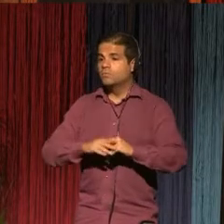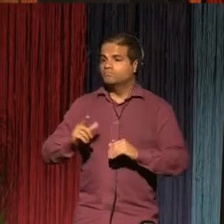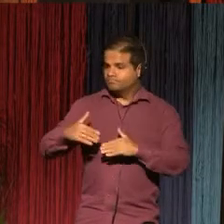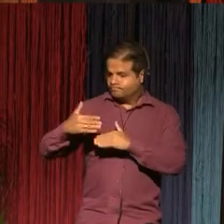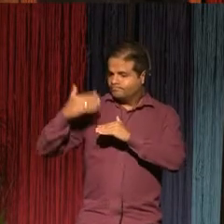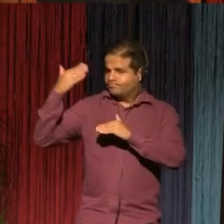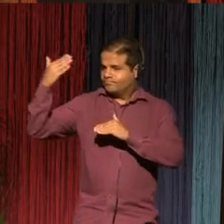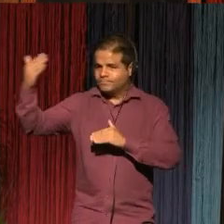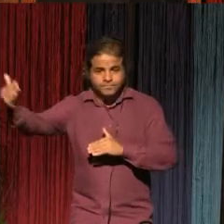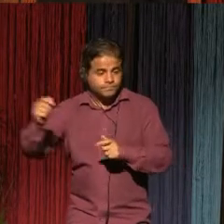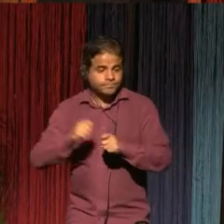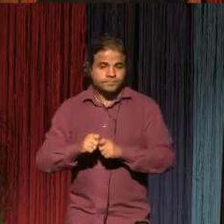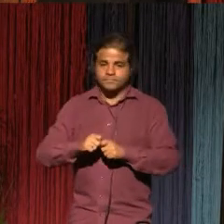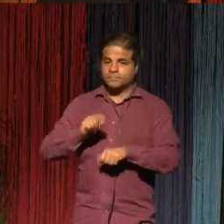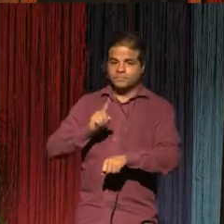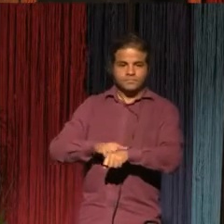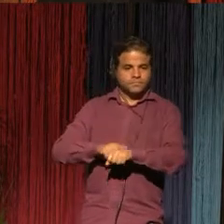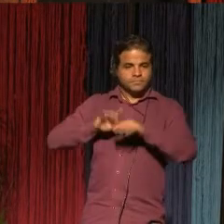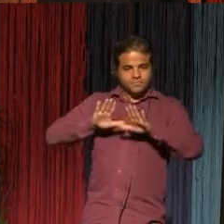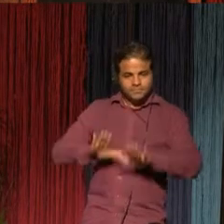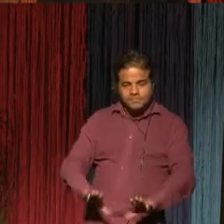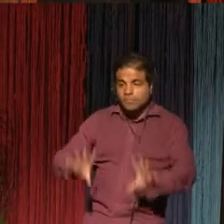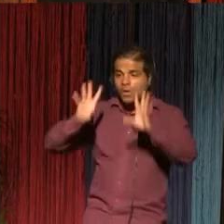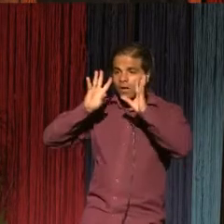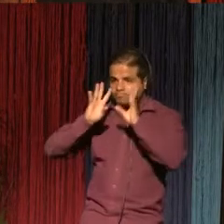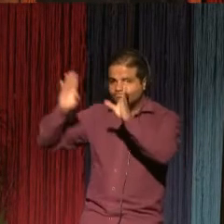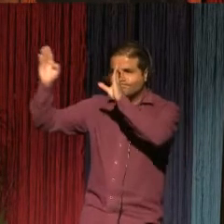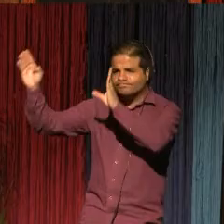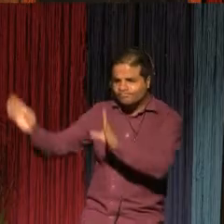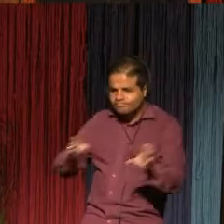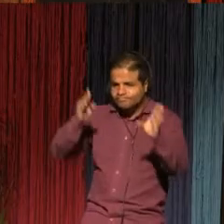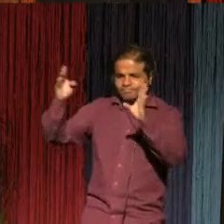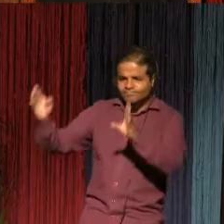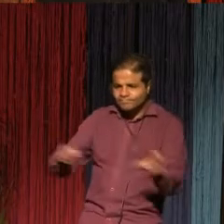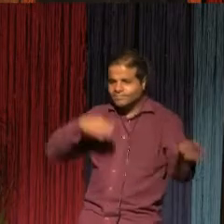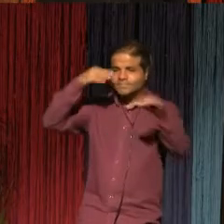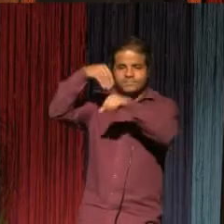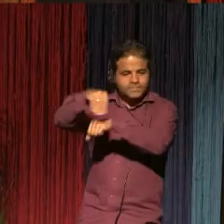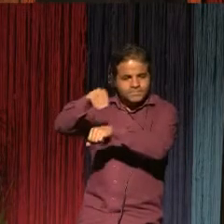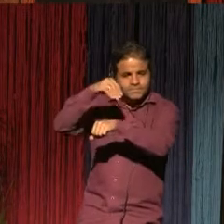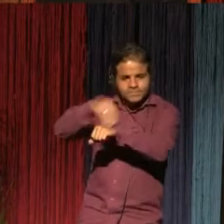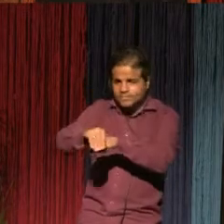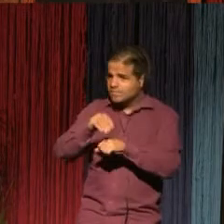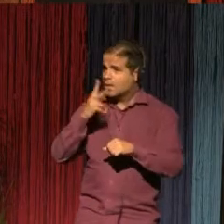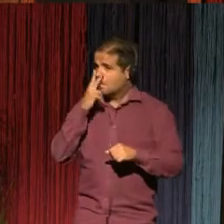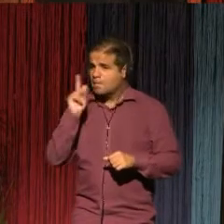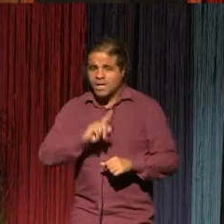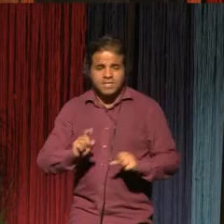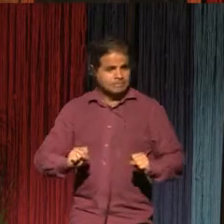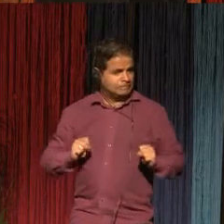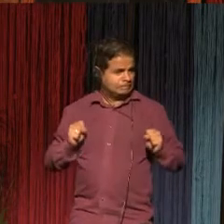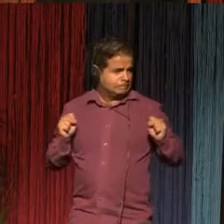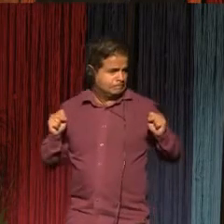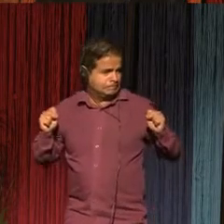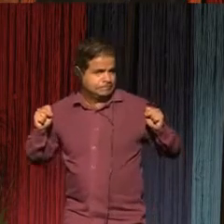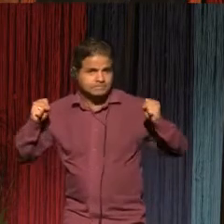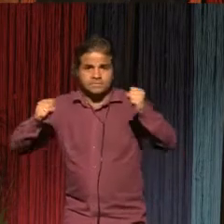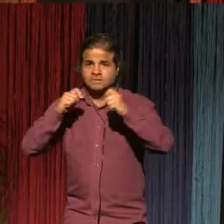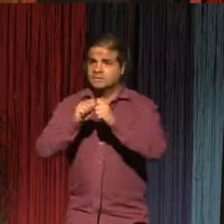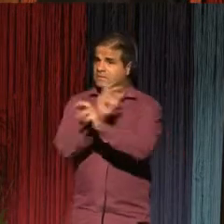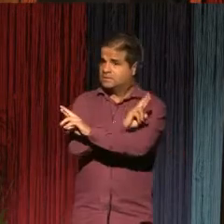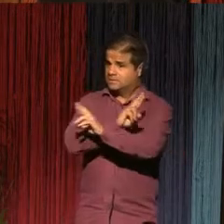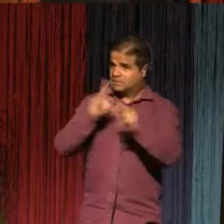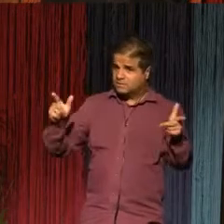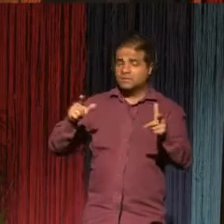sucesso simplesmente tirou um tempinho para ouvir. Assim, os mentores que não pareciam se esforçar para fazer a